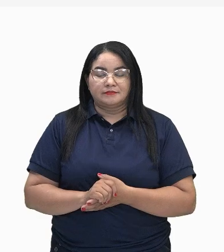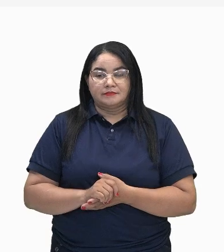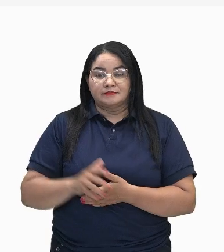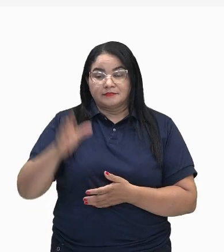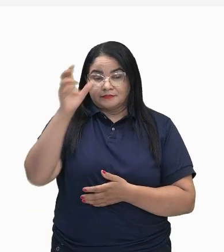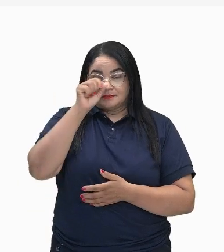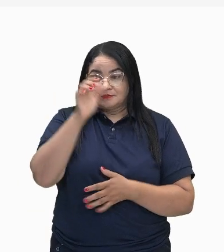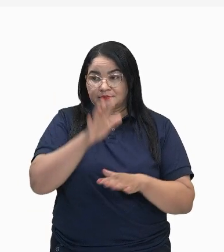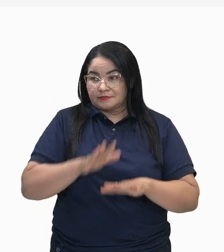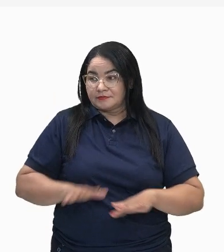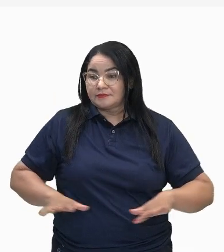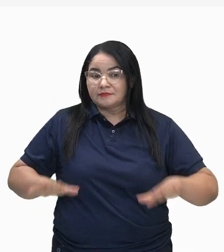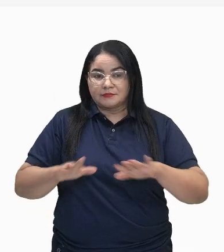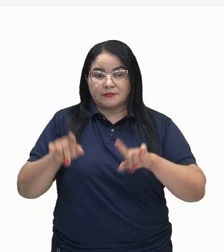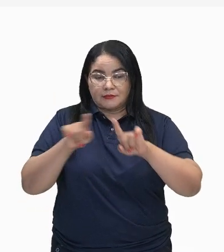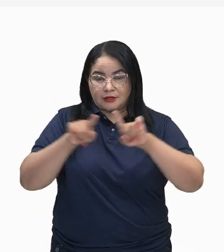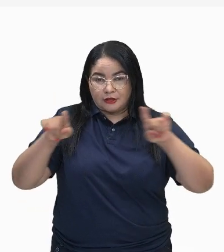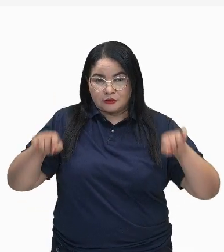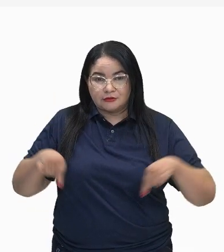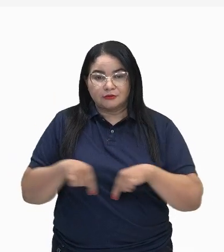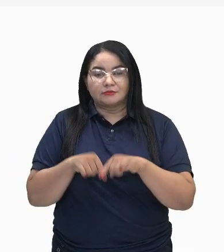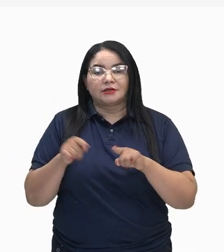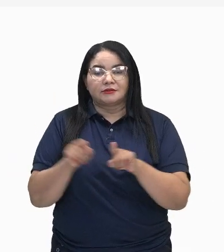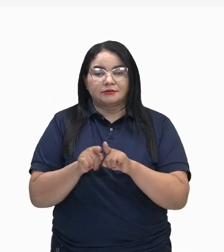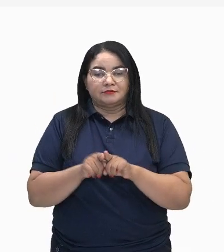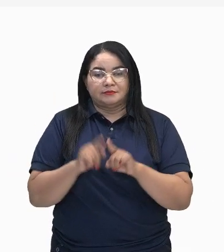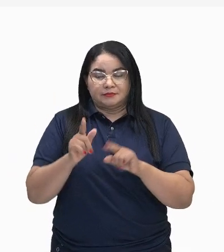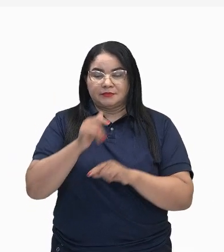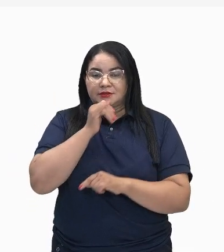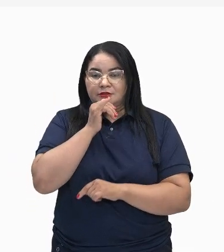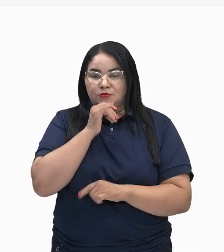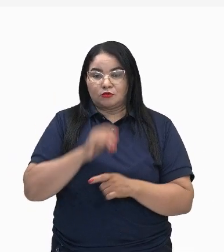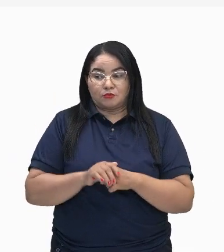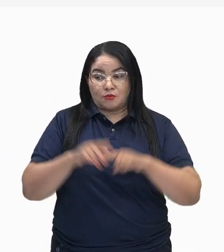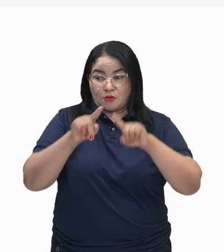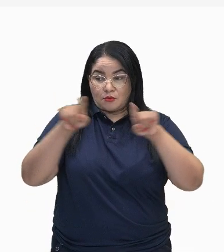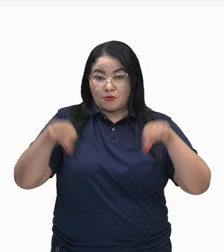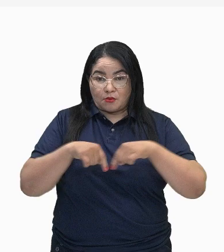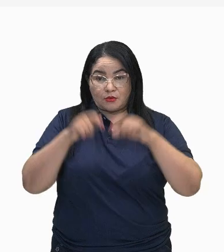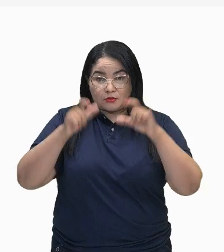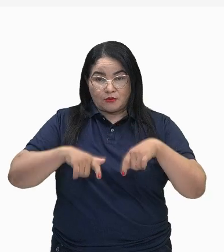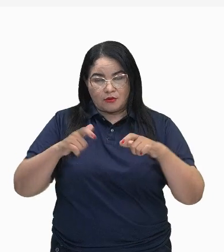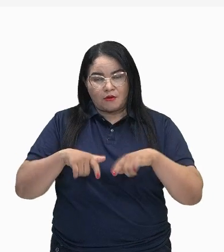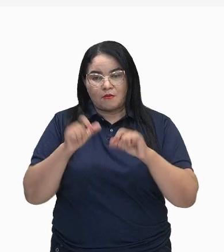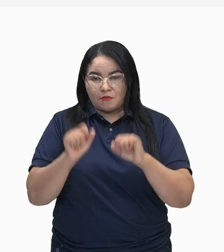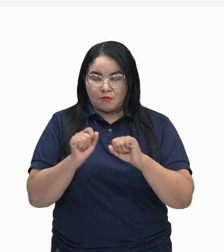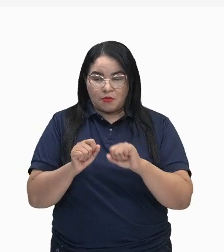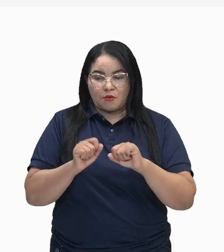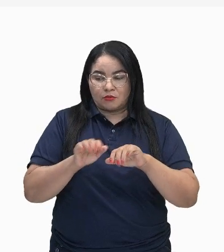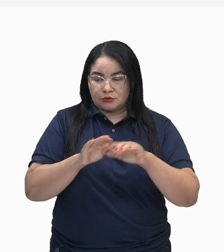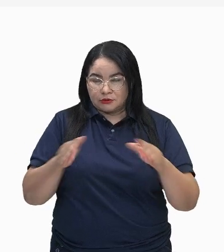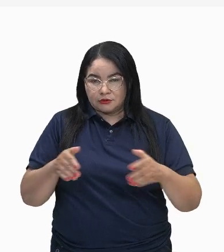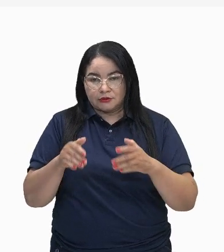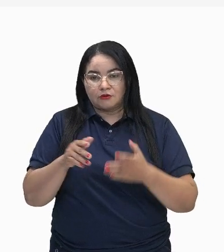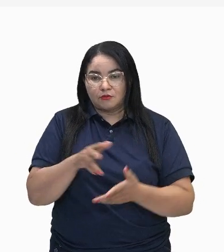familiarização com o espaço. O ensaio no local da apresentação, que pode ser um palco, um ginásio.